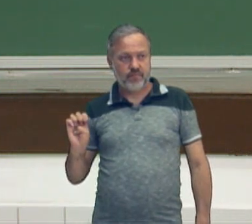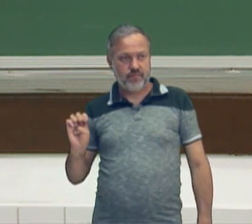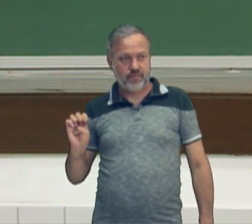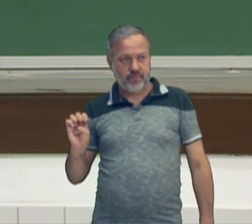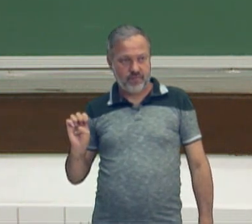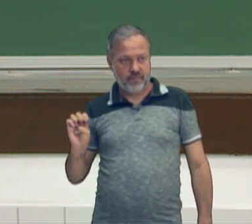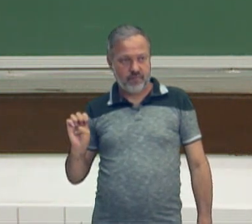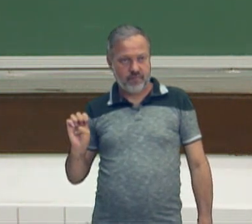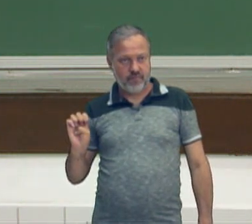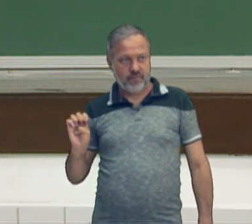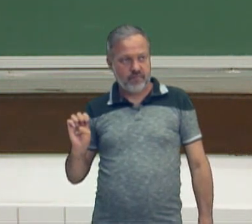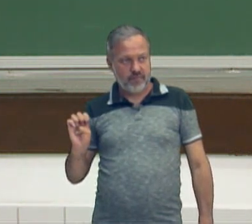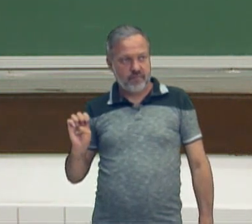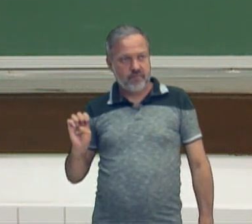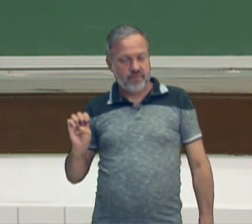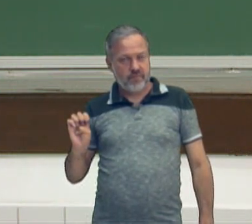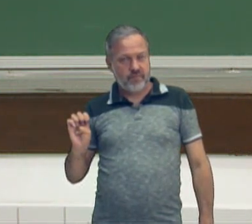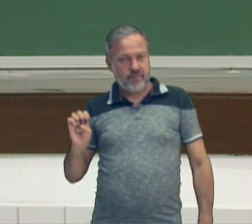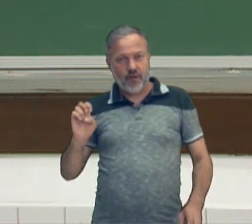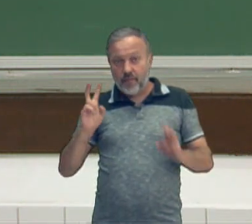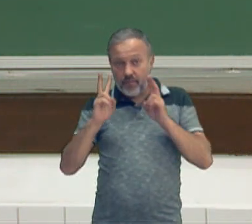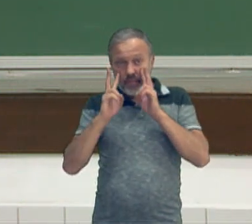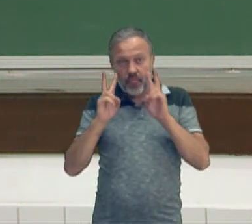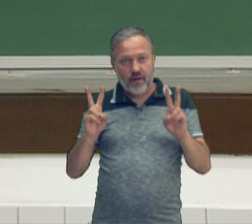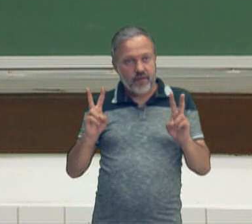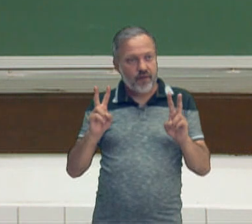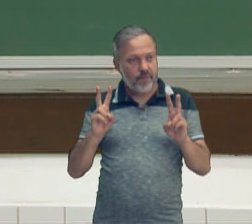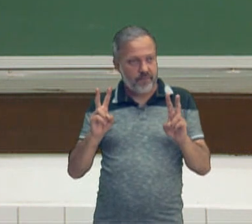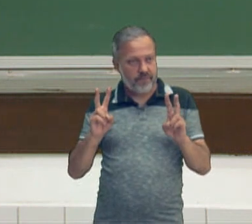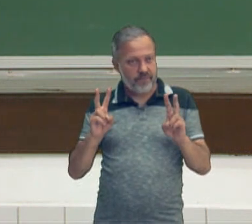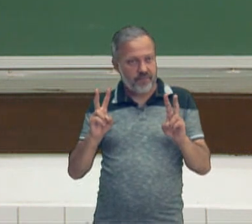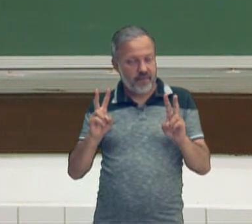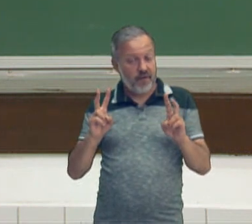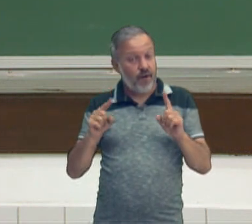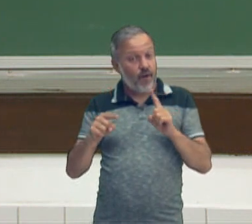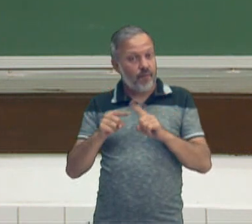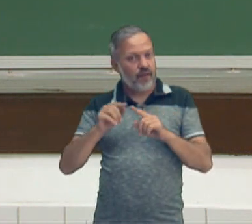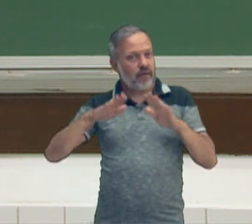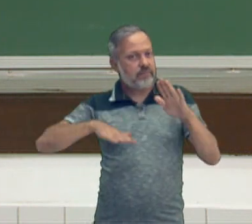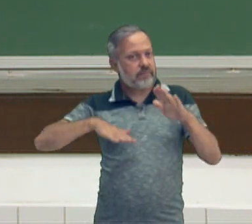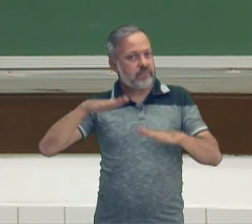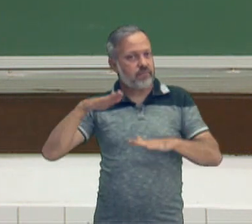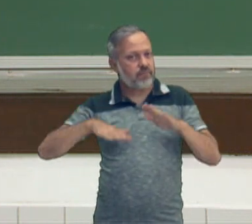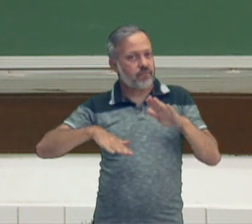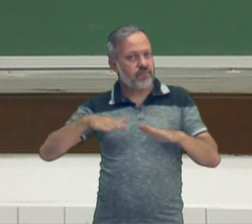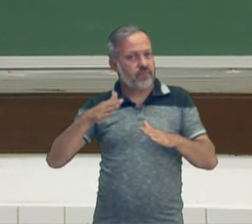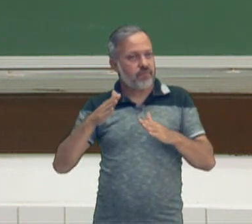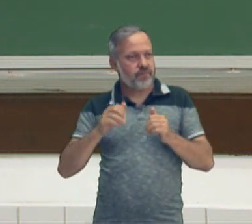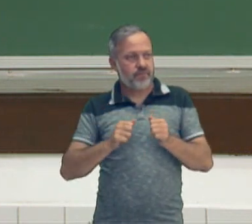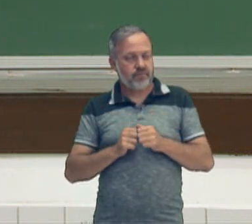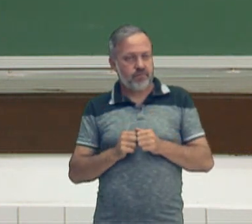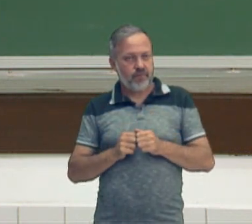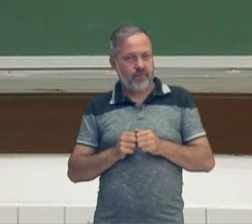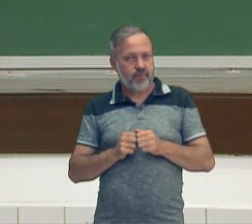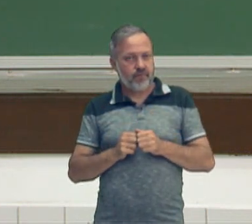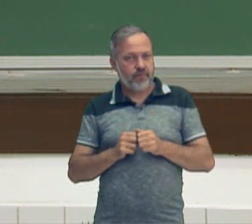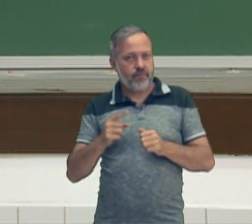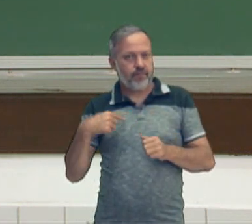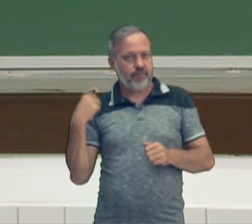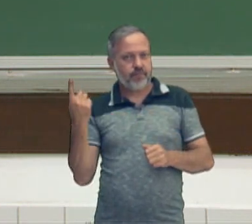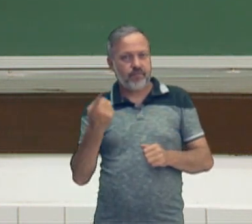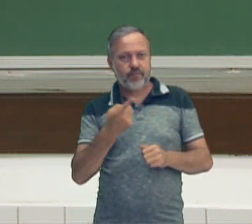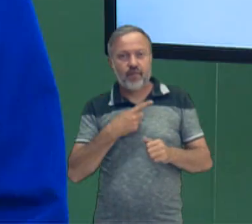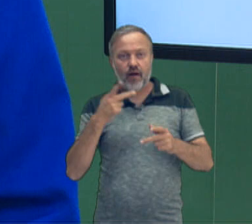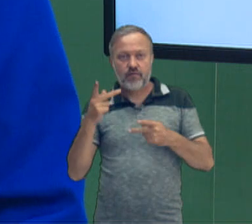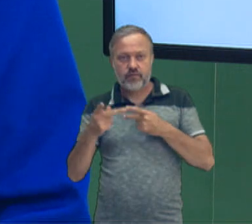Para Nova Santa Rosa, eu sou um imigrante, porque eu estou chegando. Por isso que a gente fala,